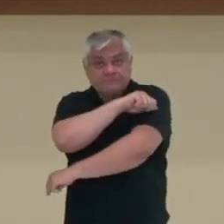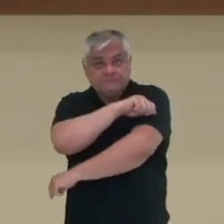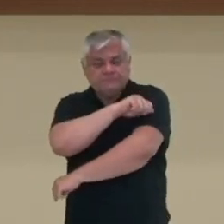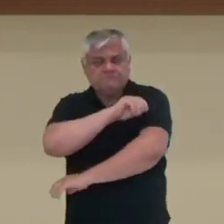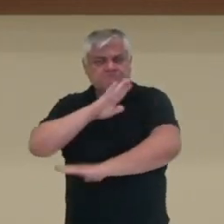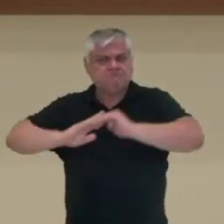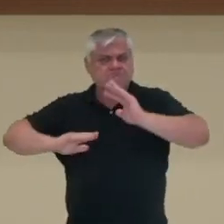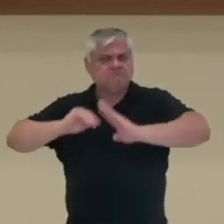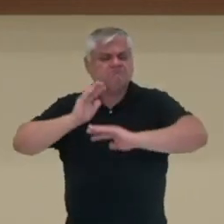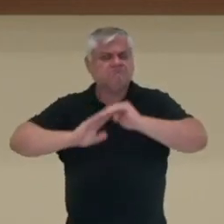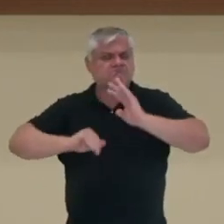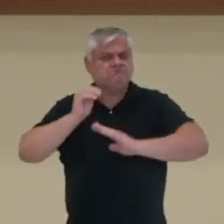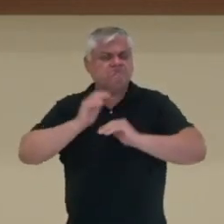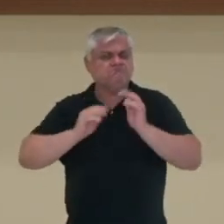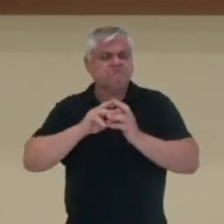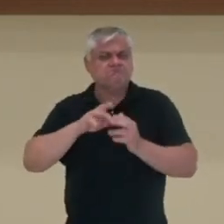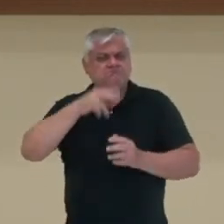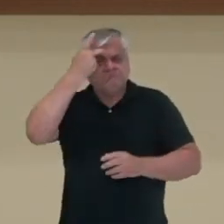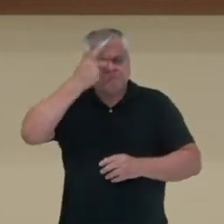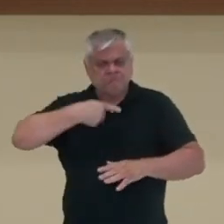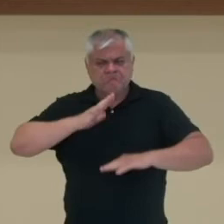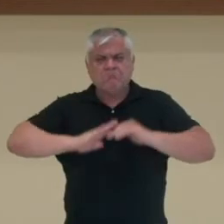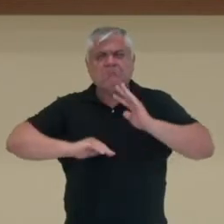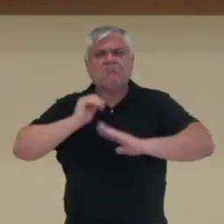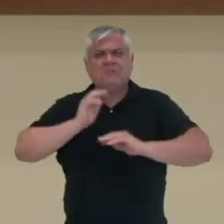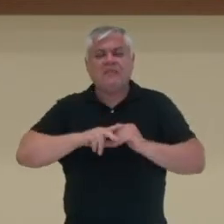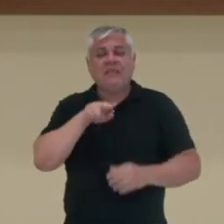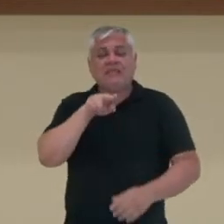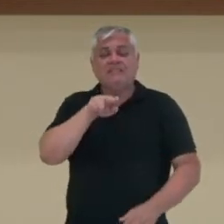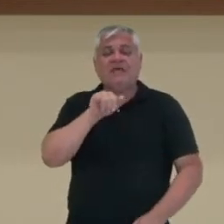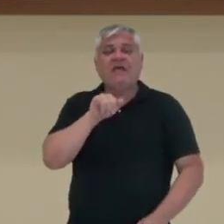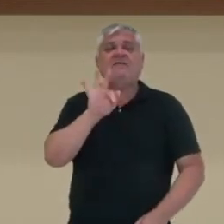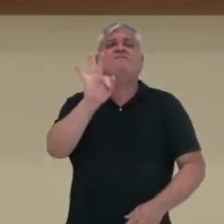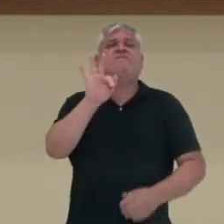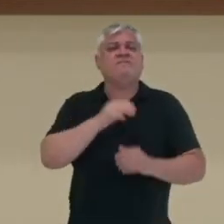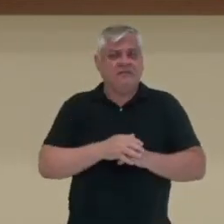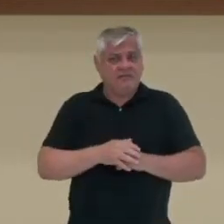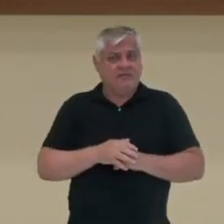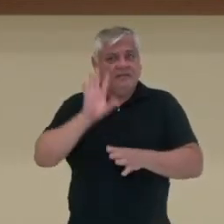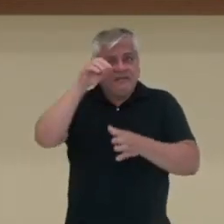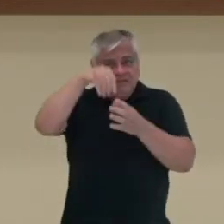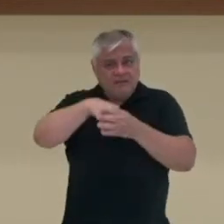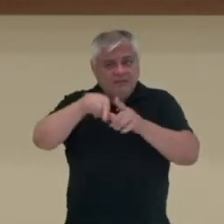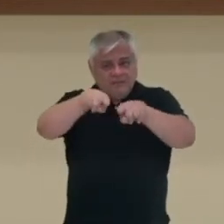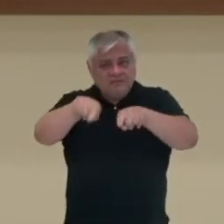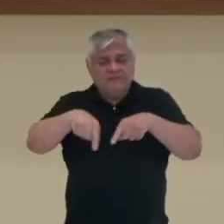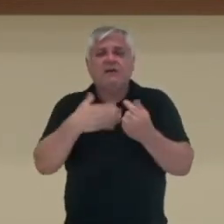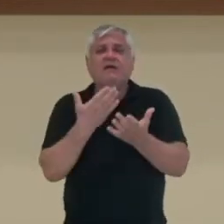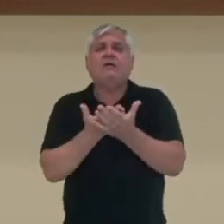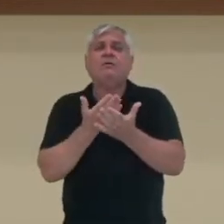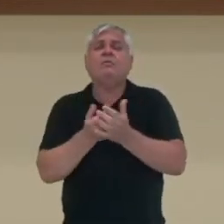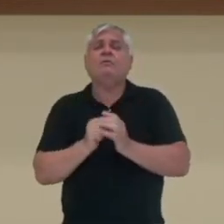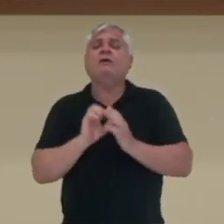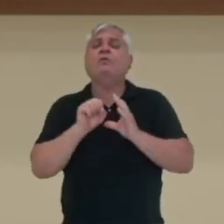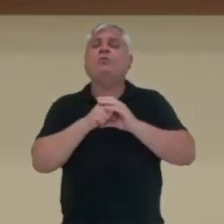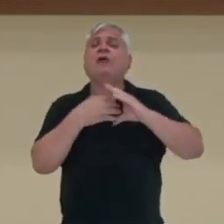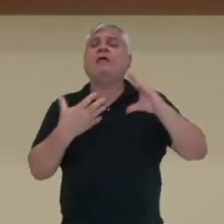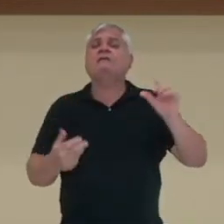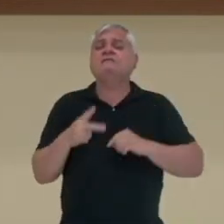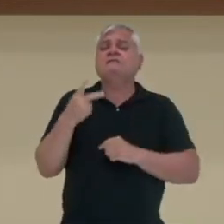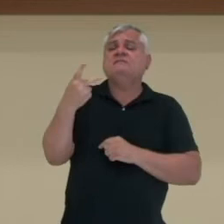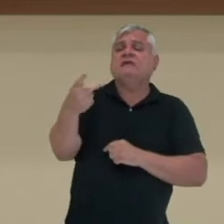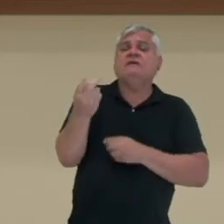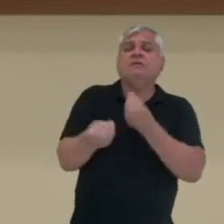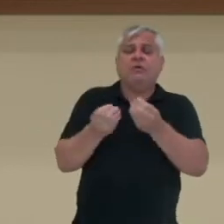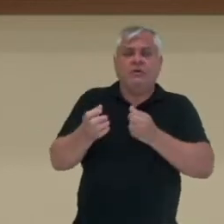ele será considerado um artista naif, esse educando da sala de aula? Quais as características, além de ser um